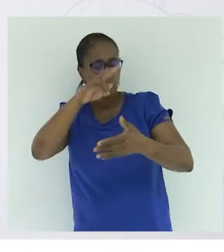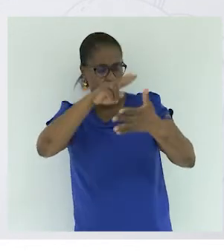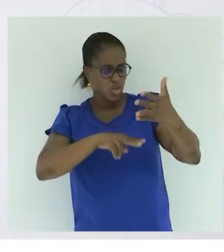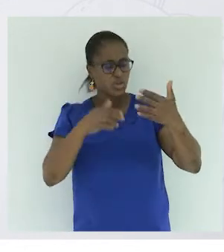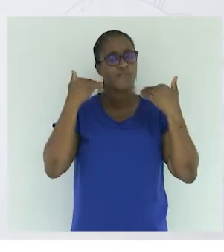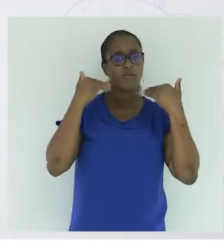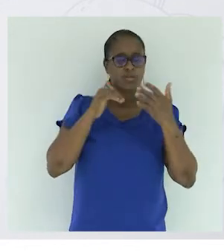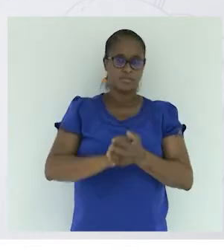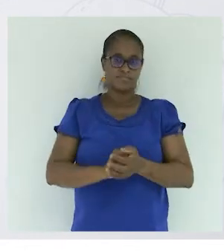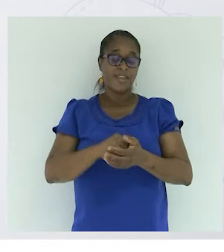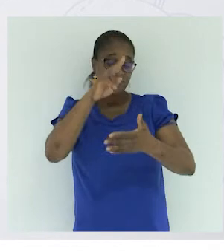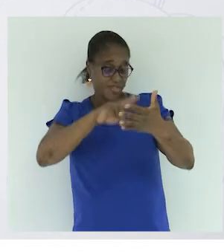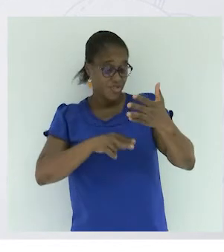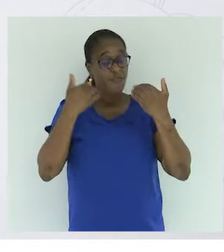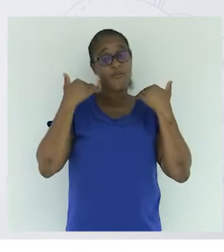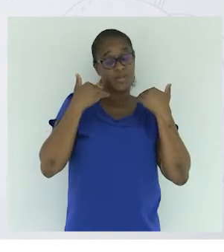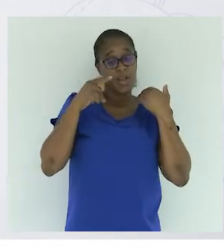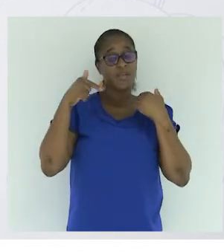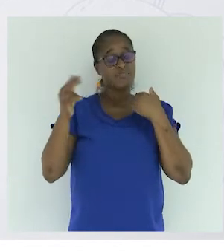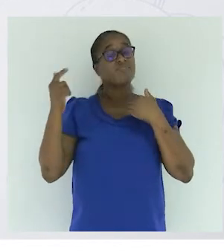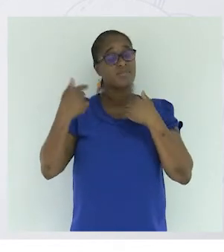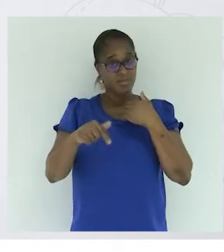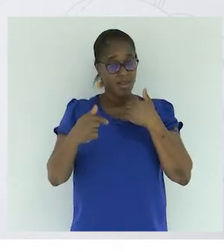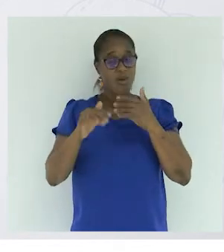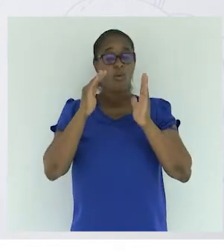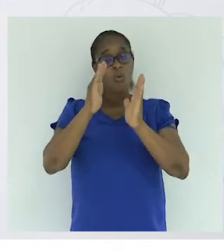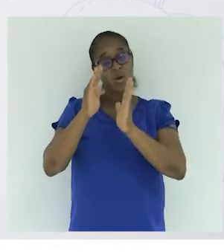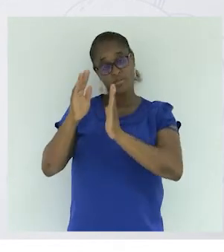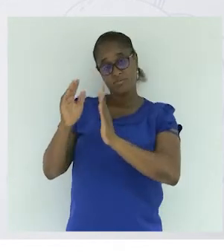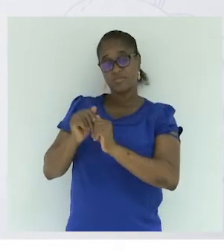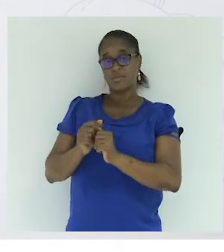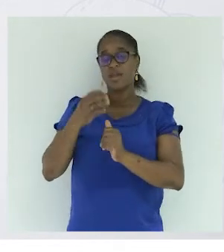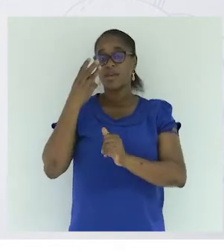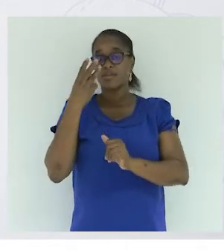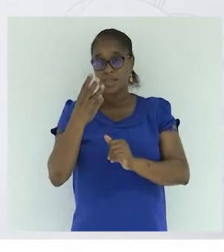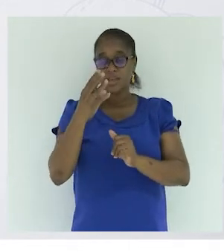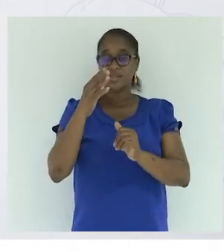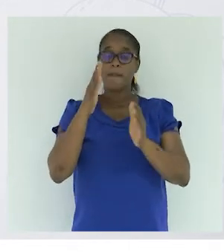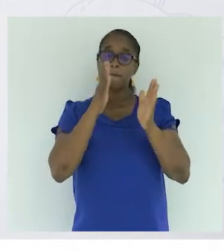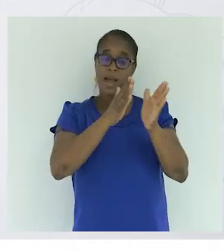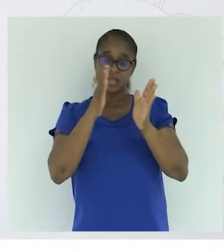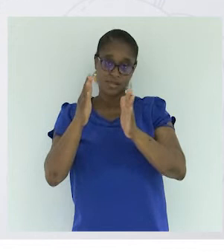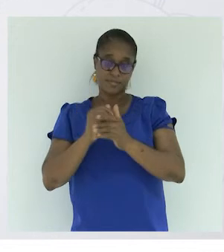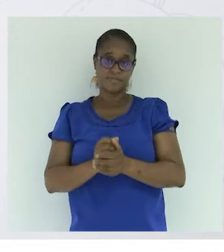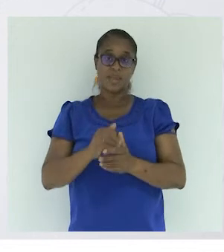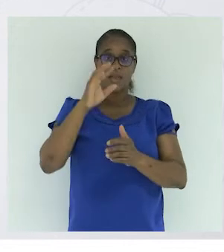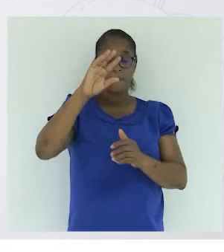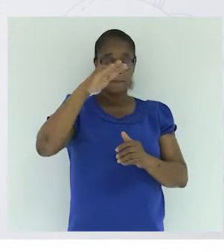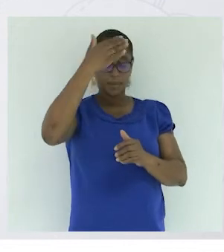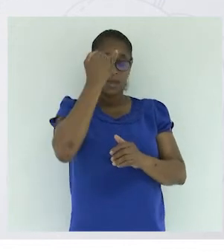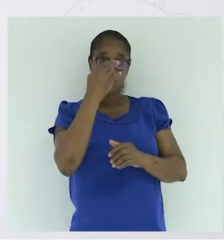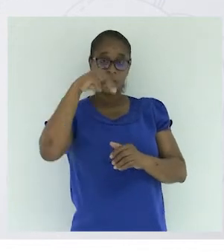informativo. O texto informativo vem organizado em 3 partes: a